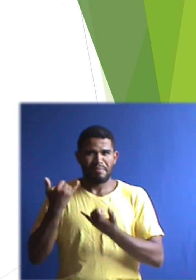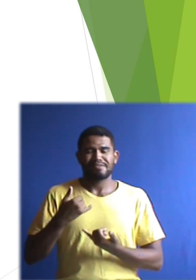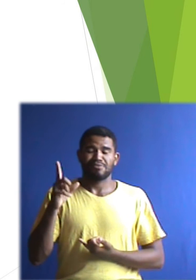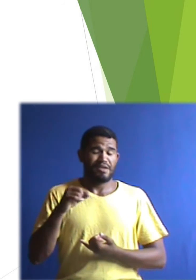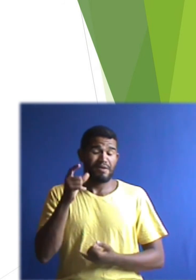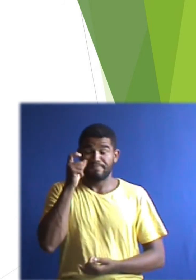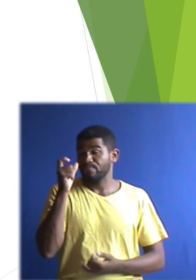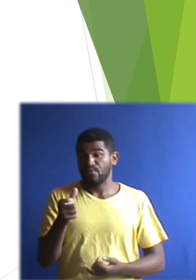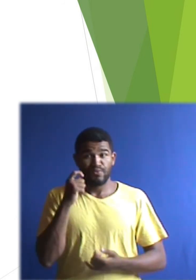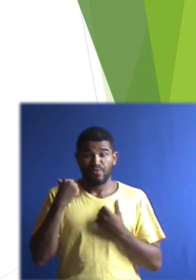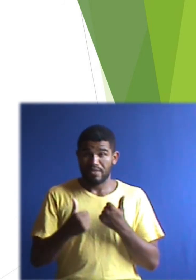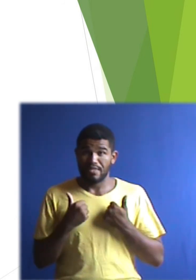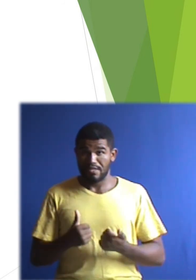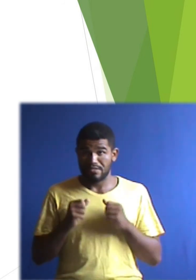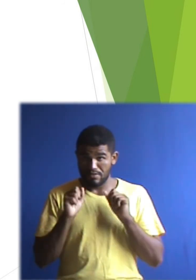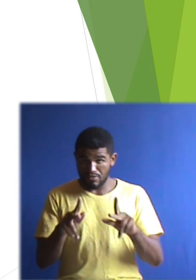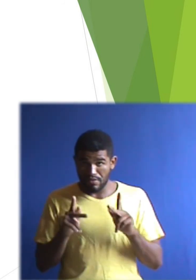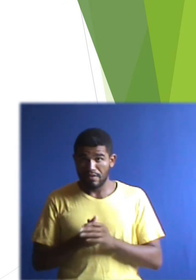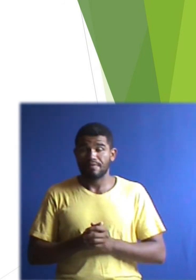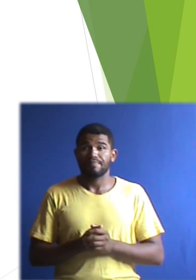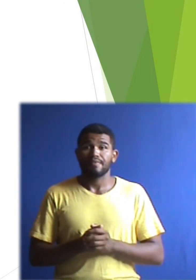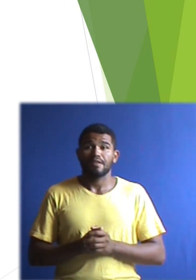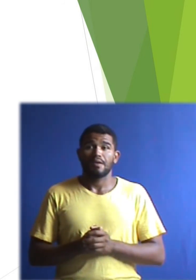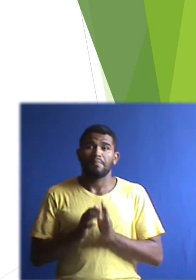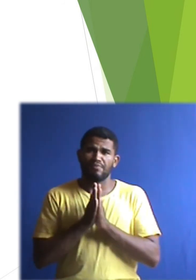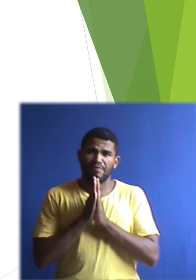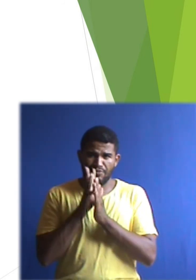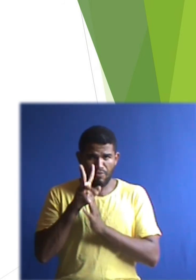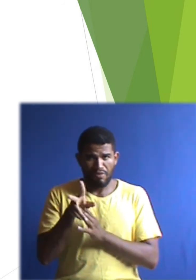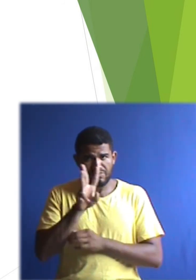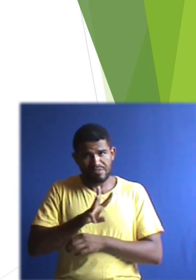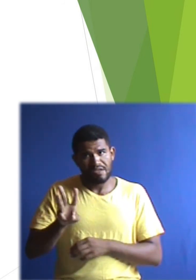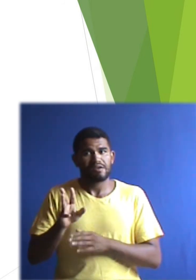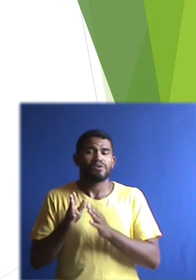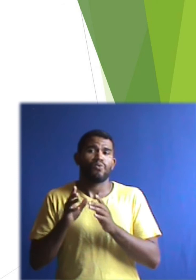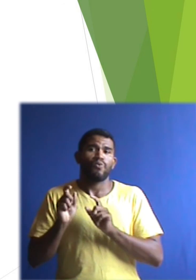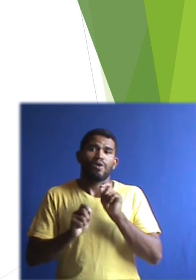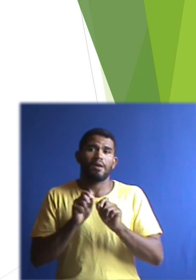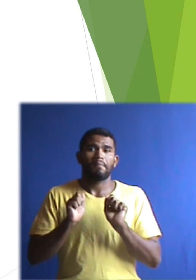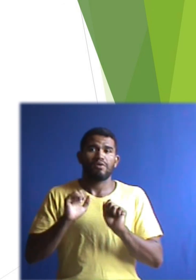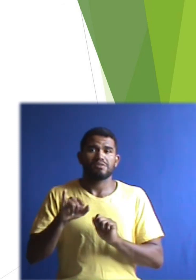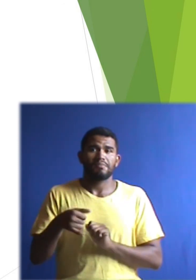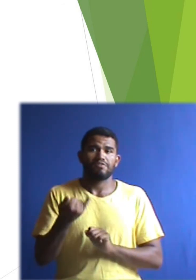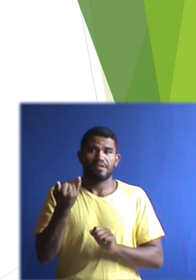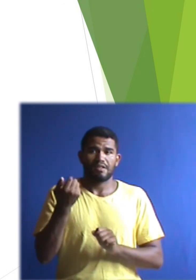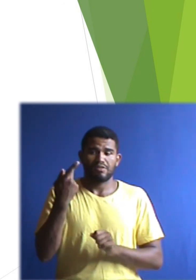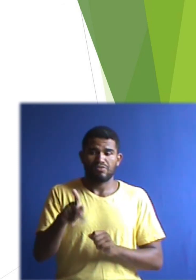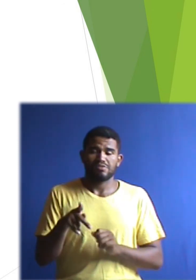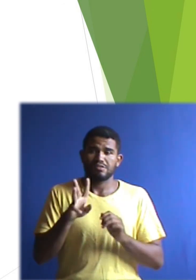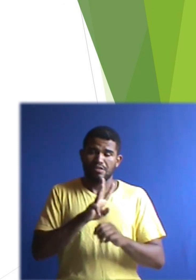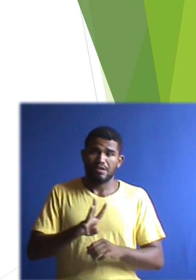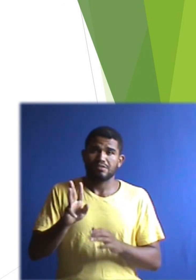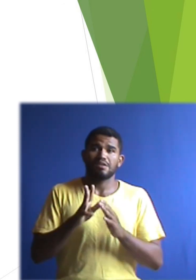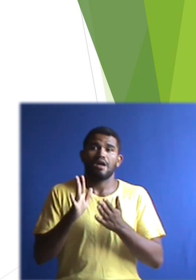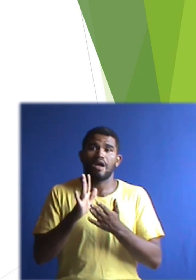um modelo de referência, tá bom? Dê uma olhadinha nesses sites e vê o que vocês podem aproveitar deles.